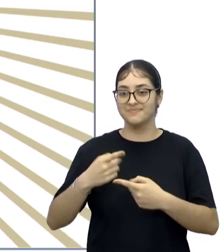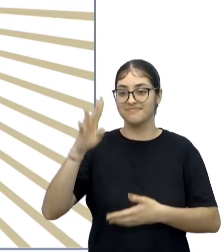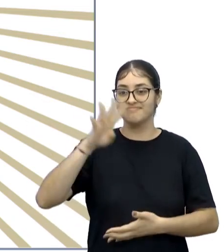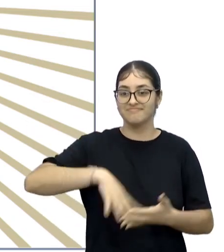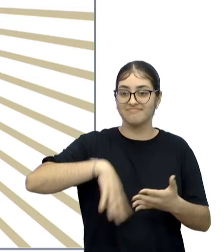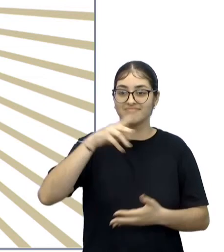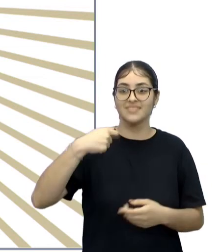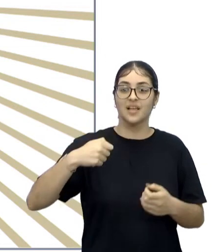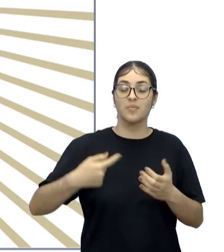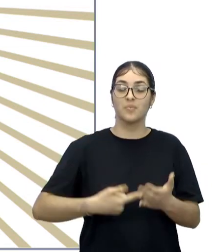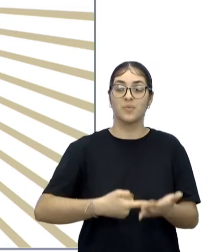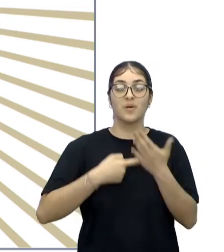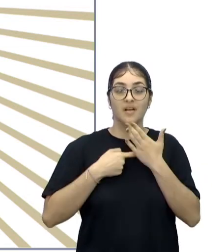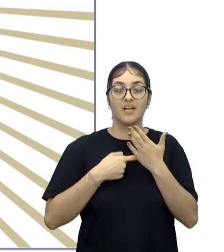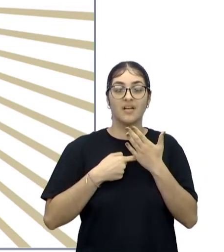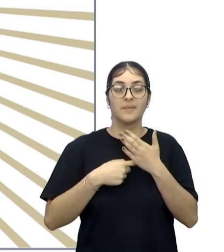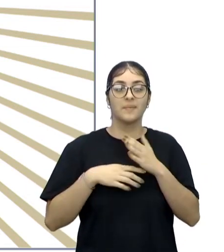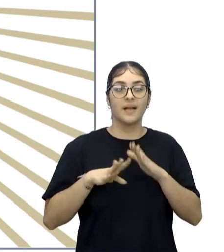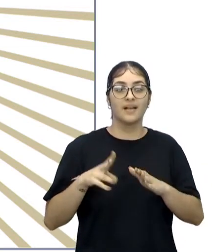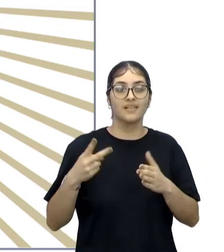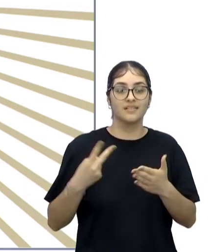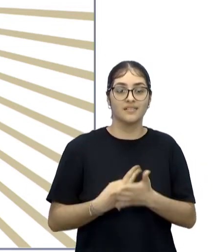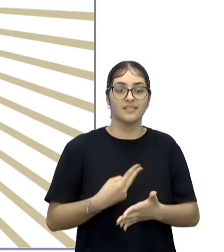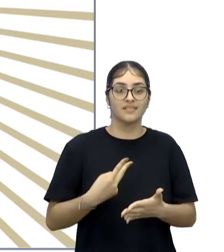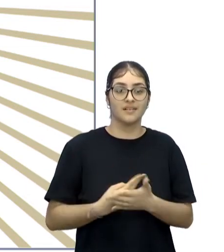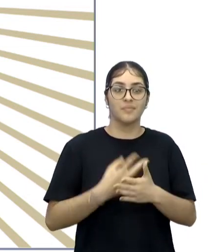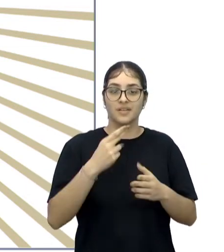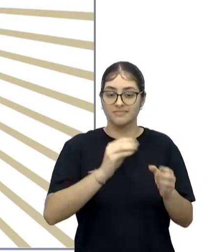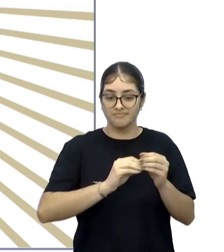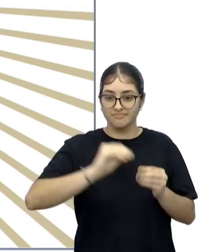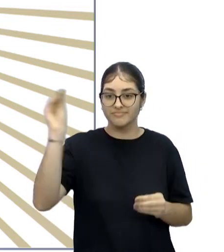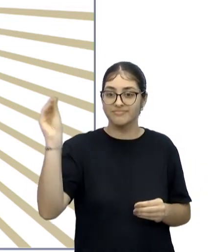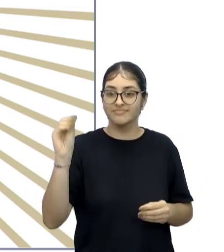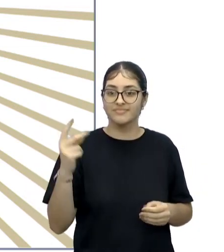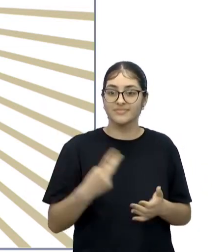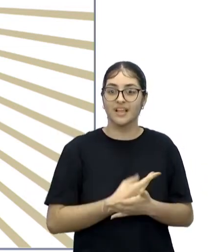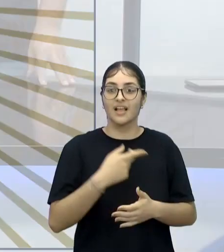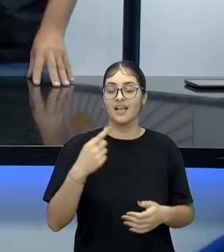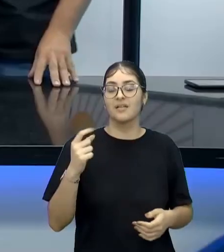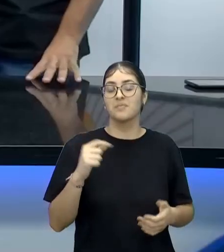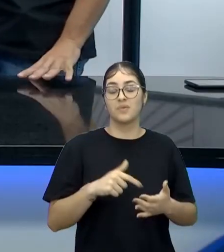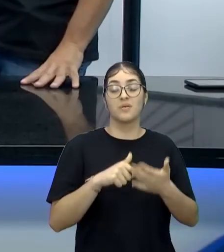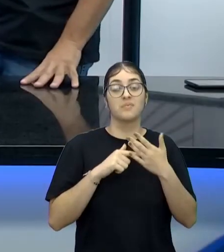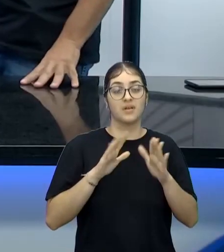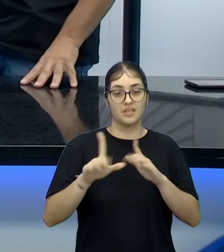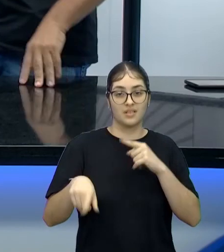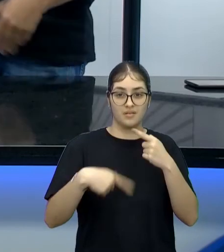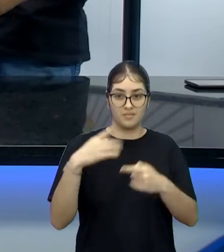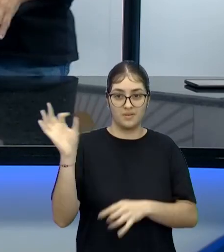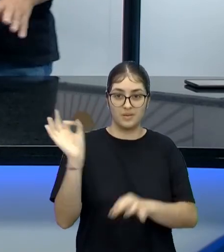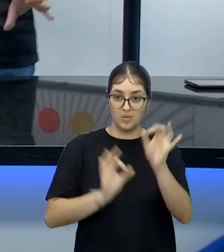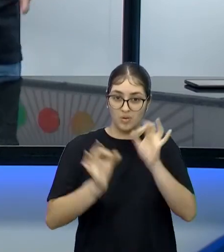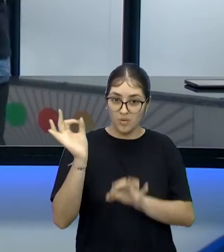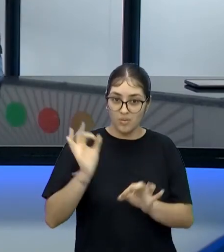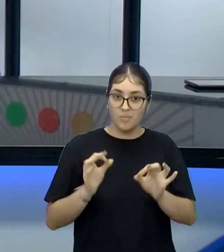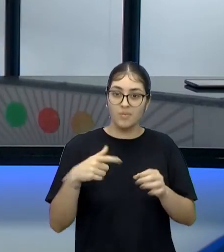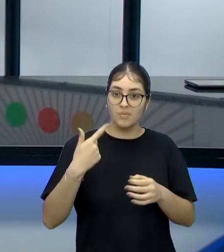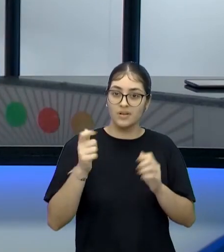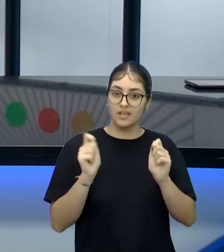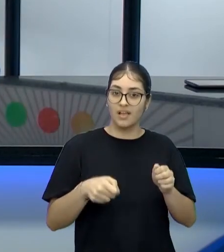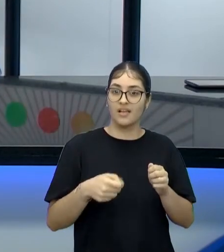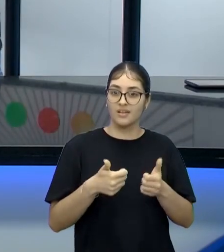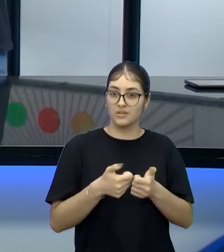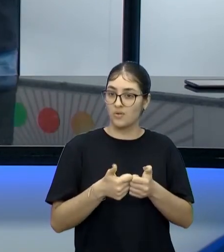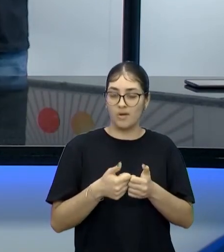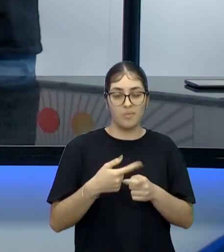deveria aparecer, eu devo ter, na hora de mexer aqui, deslocado. Deslocou um bloco. Ele aparece, você errou. Mas a gente vai arrumar direitinho Tá. e aí vocês vão poder jogar